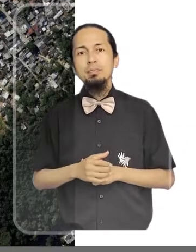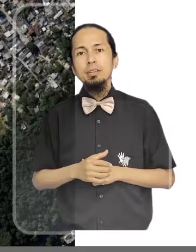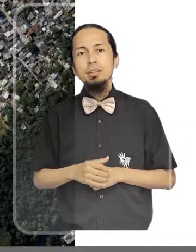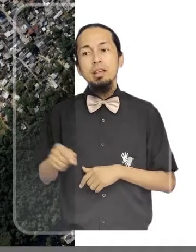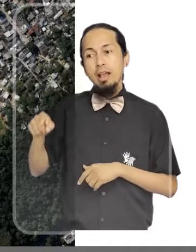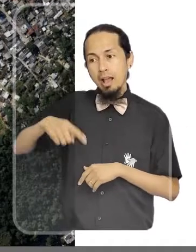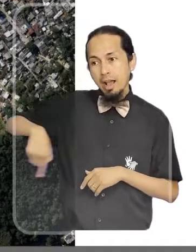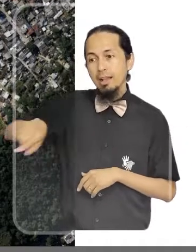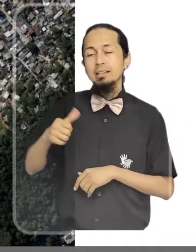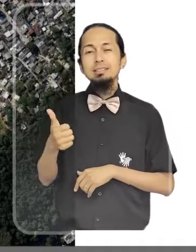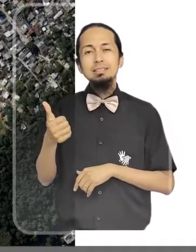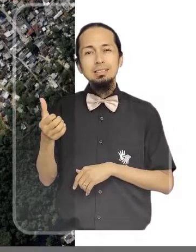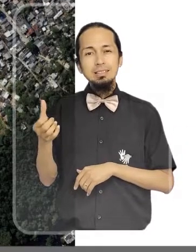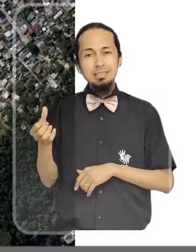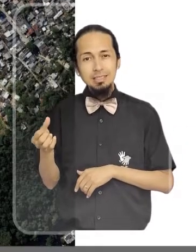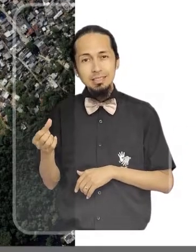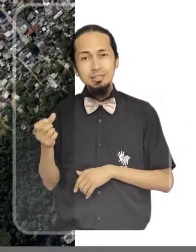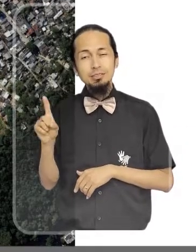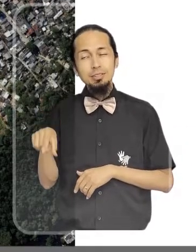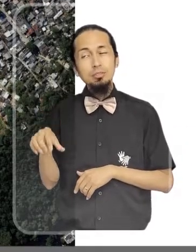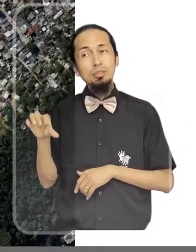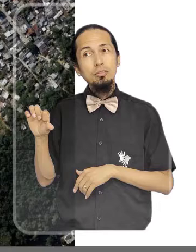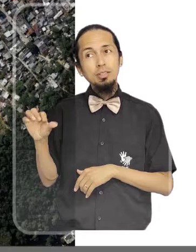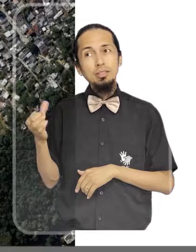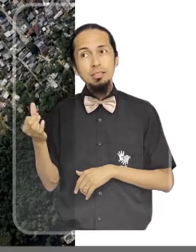residencial apresenta índice de